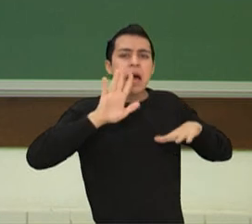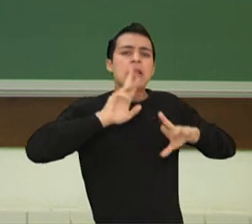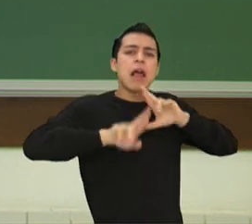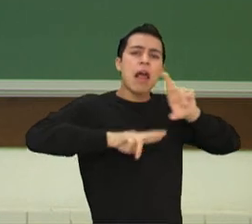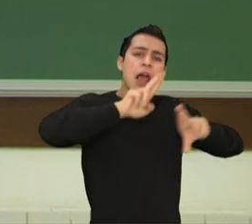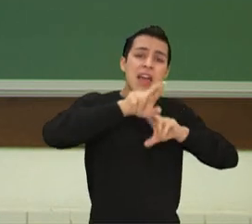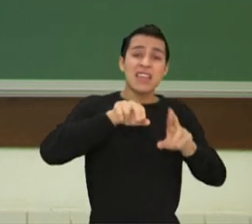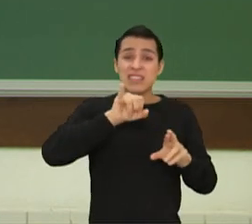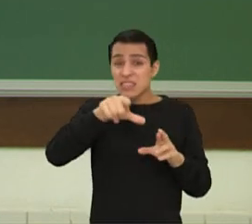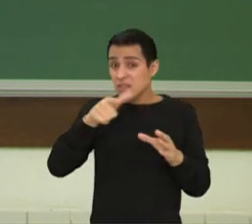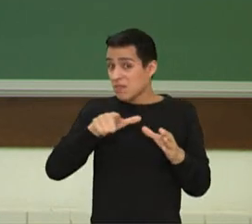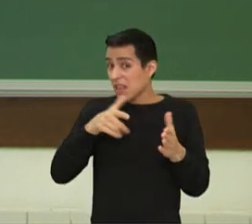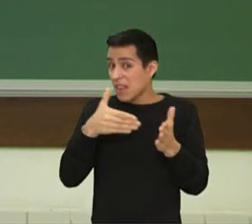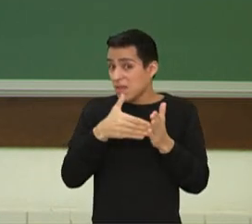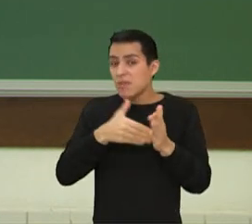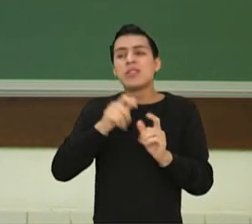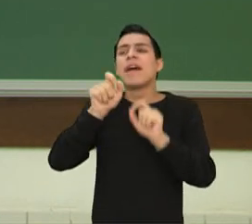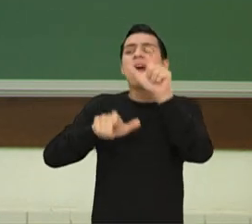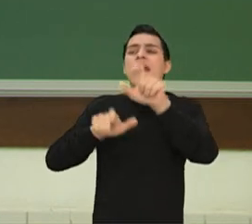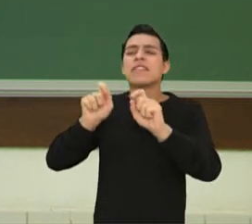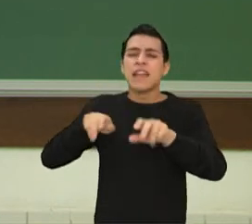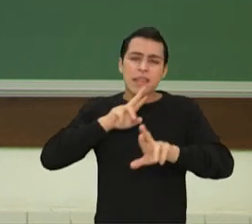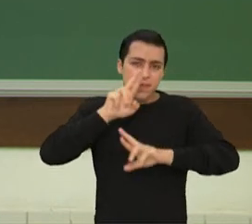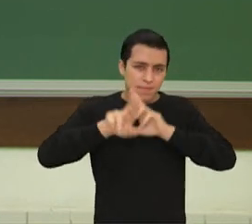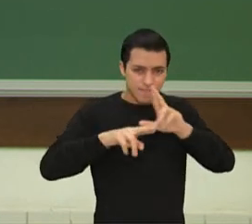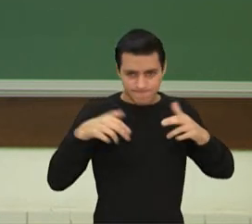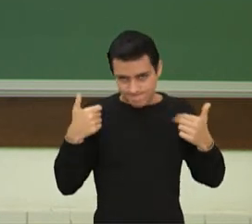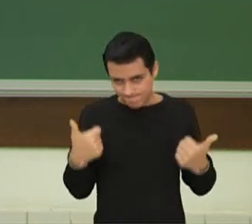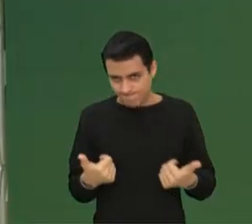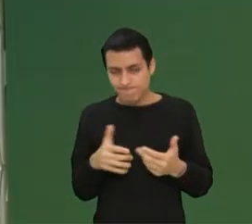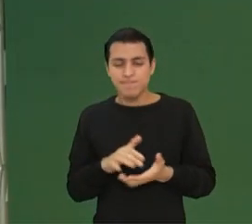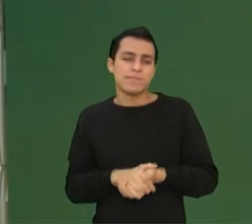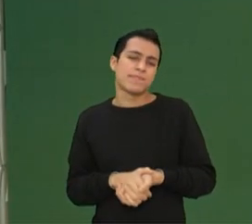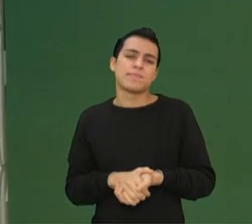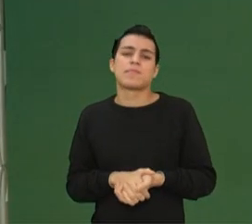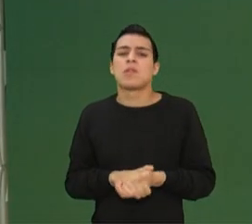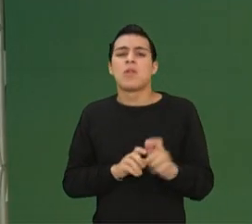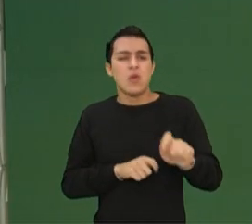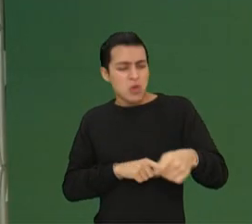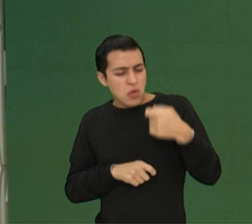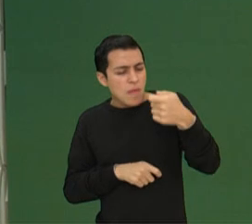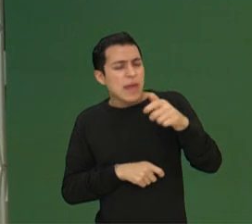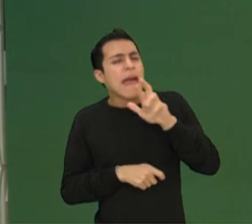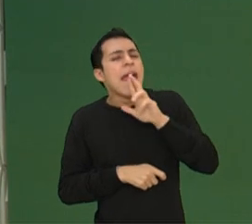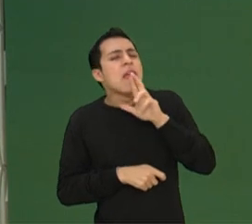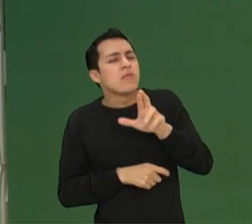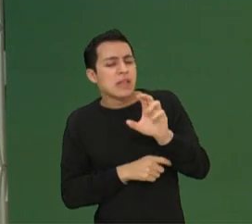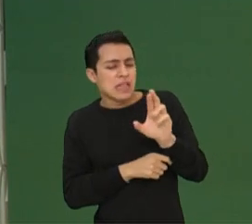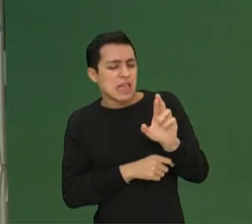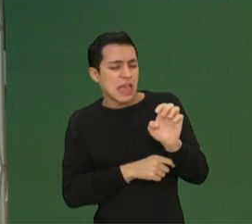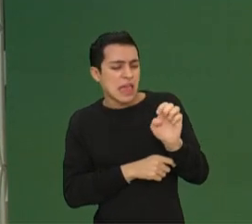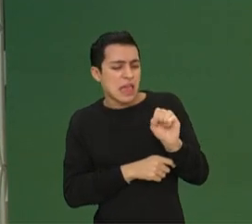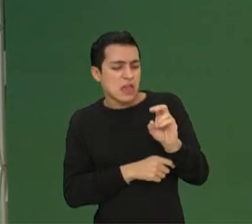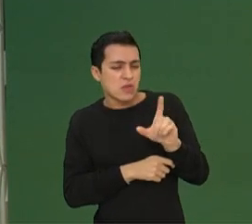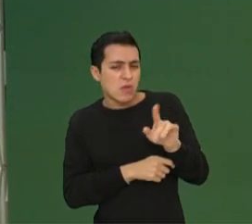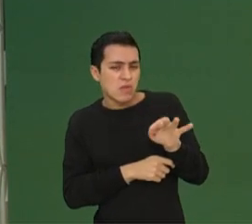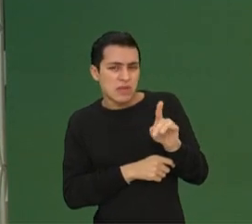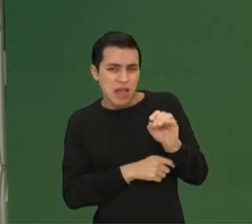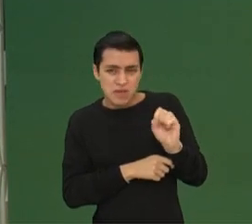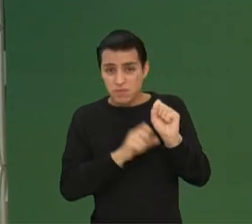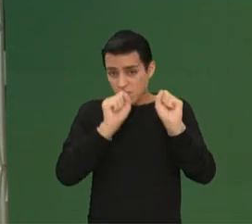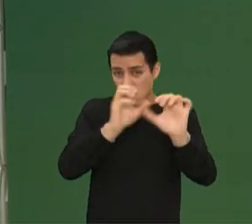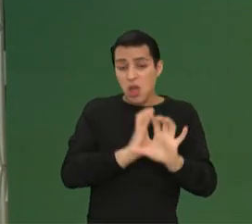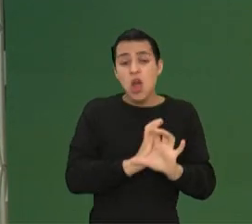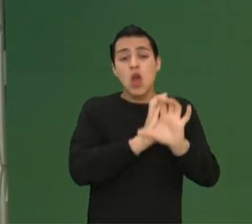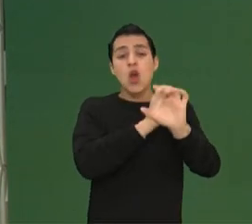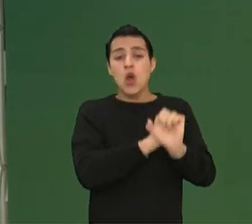uma limitação de quem pode respondê-la, certo? A respeito dos resultados, os resultados eles podem ser